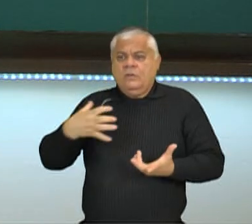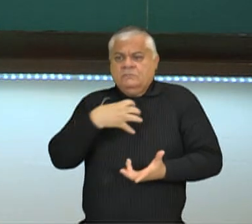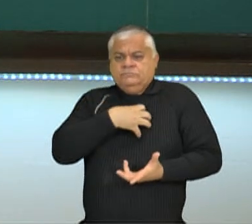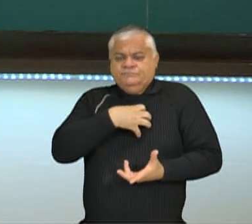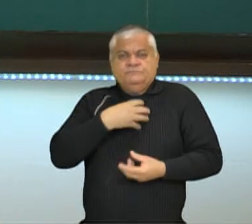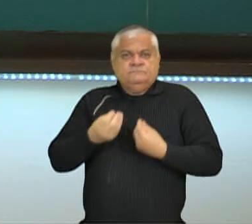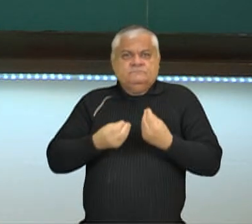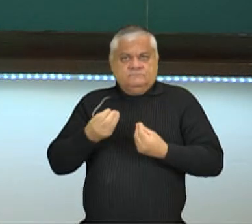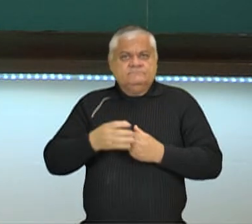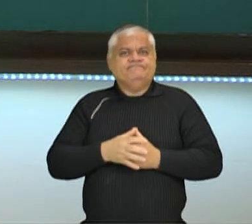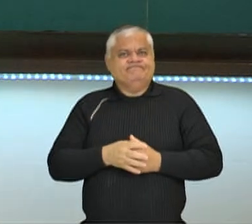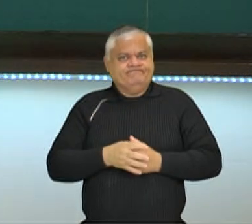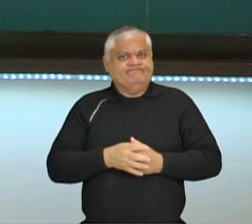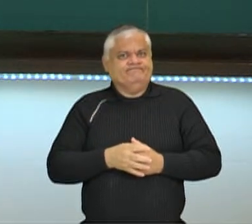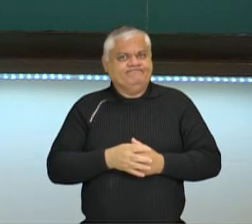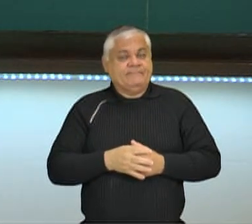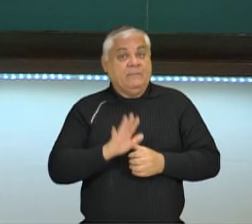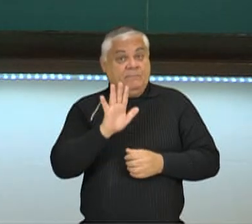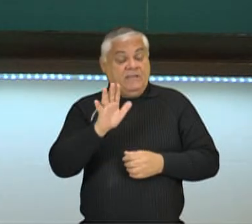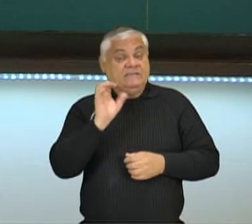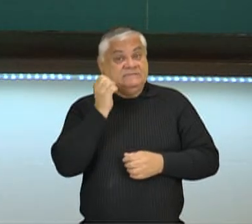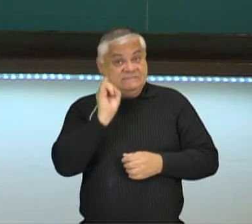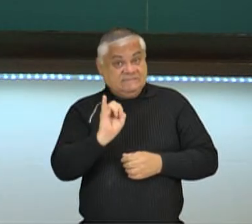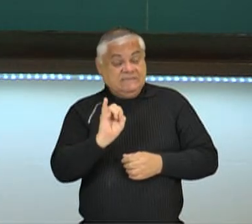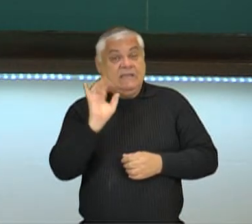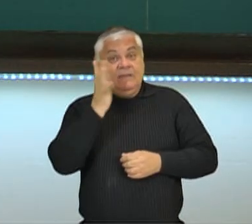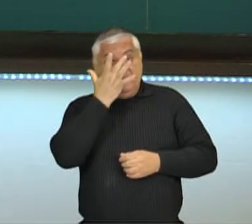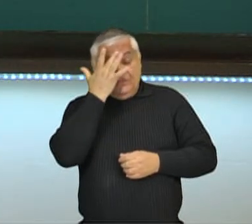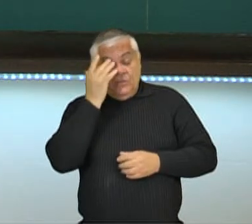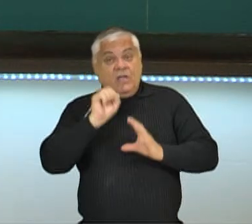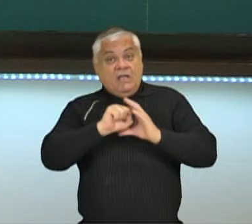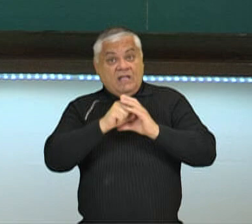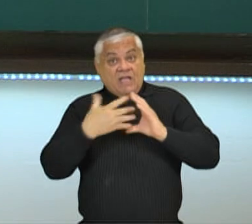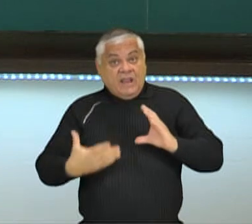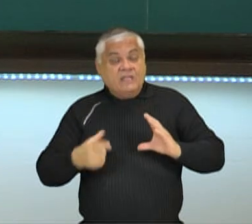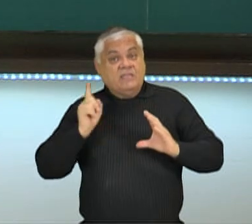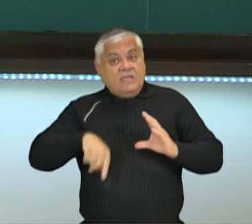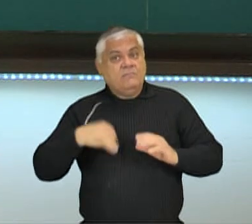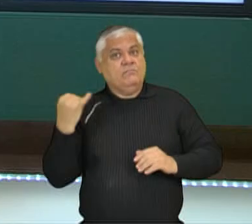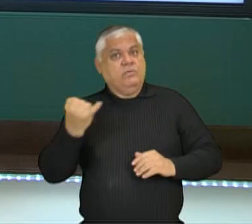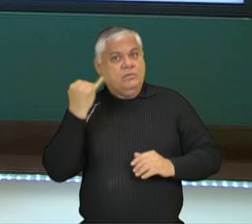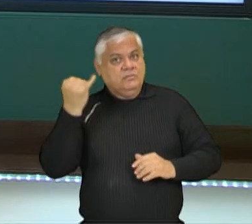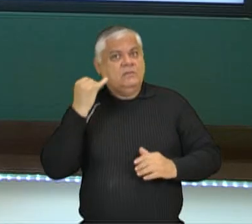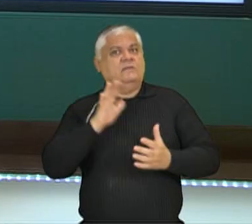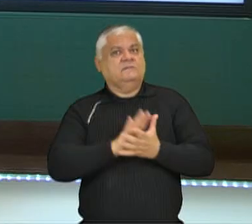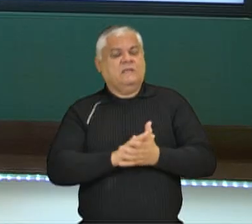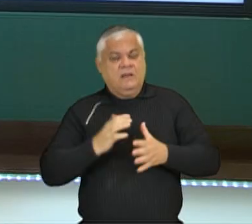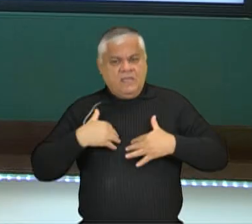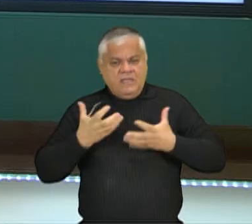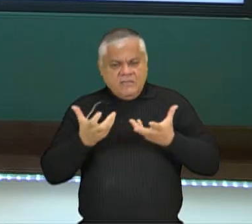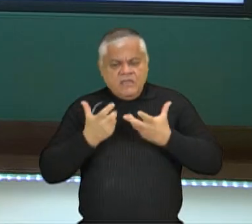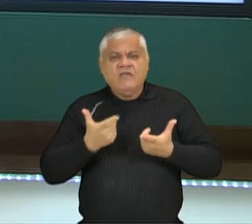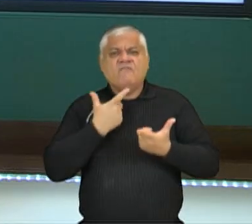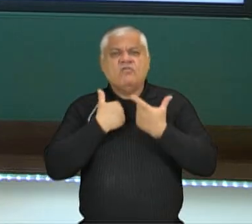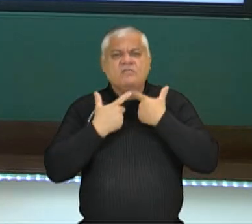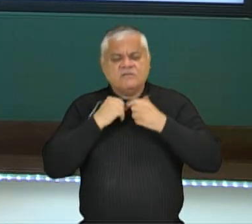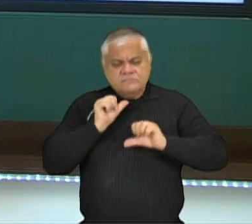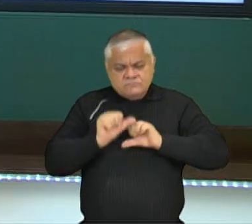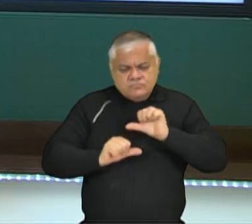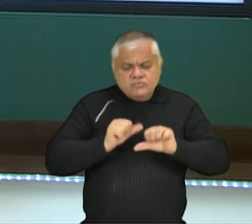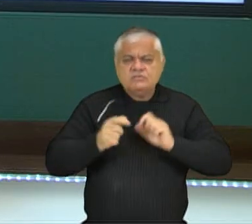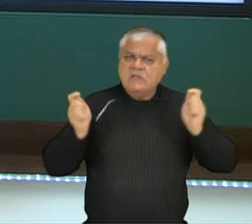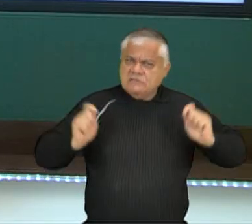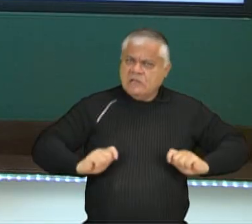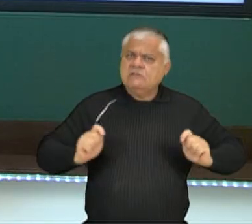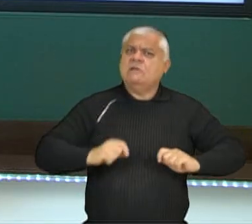né? Mas eu acho que uma vez que o caráter da pessoa diz muita coisa, uma vez que ela quer mudar, eu acho que uma segunda